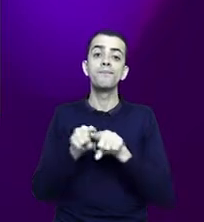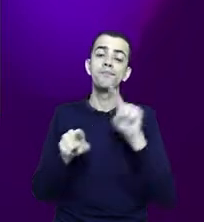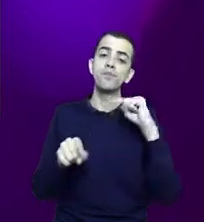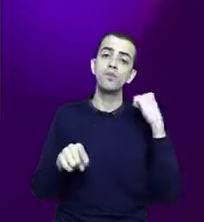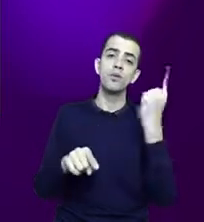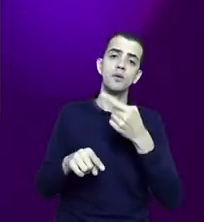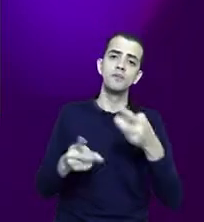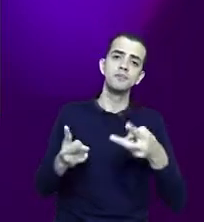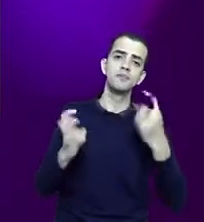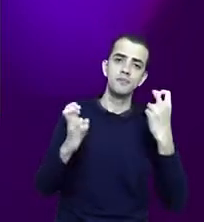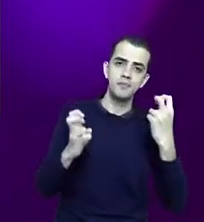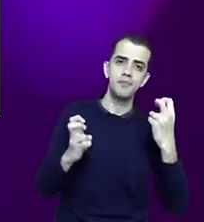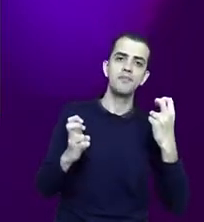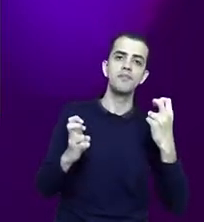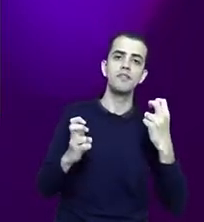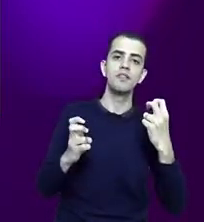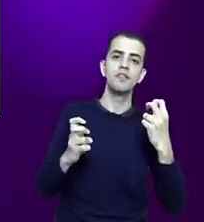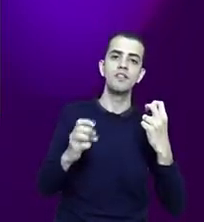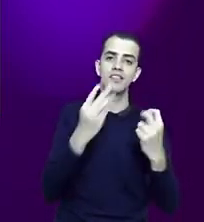esse método de